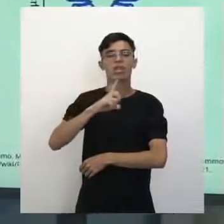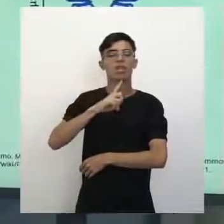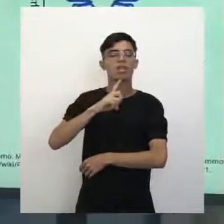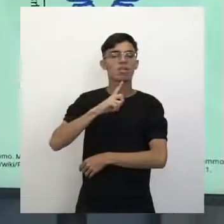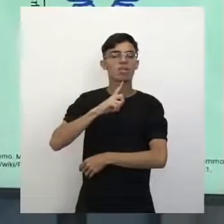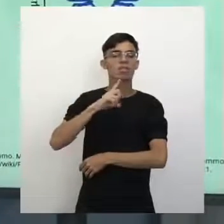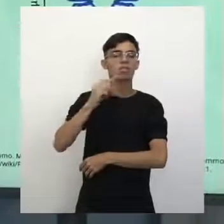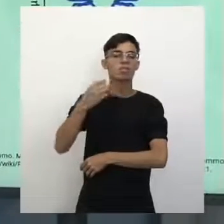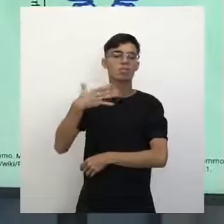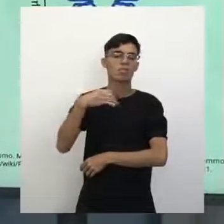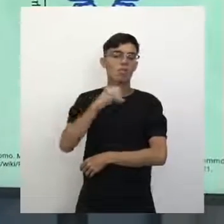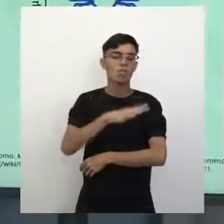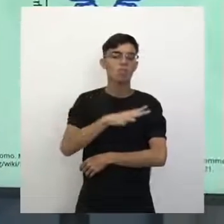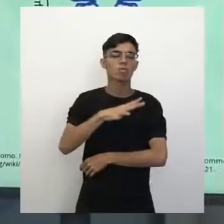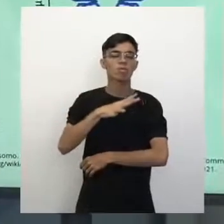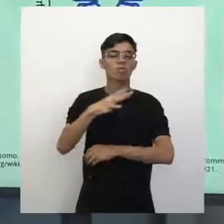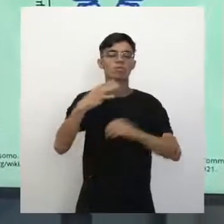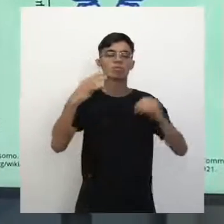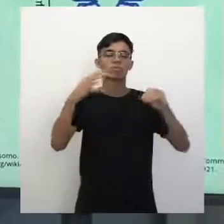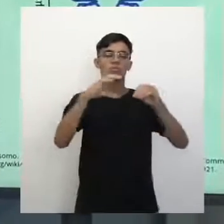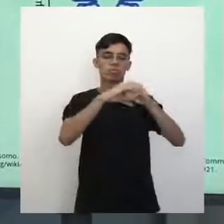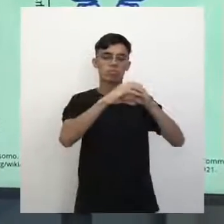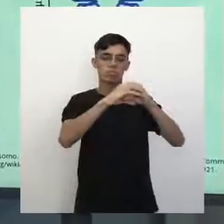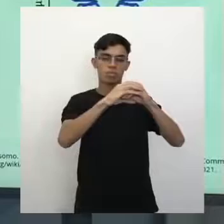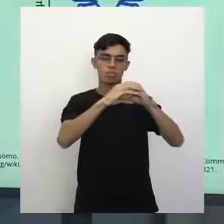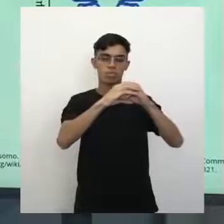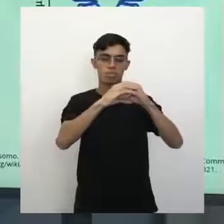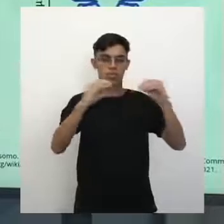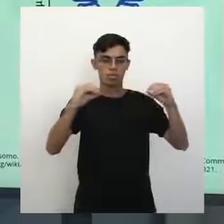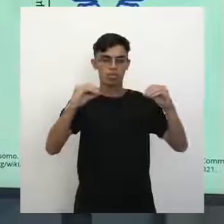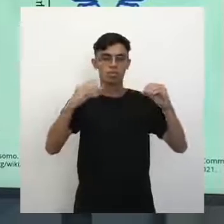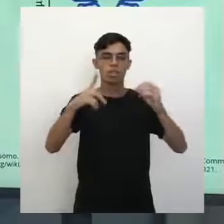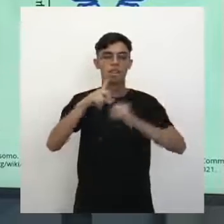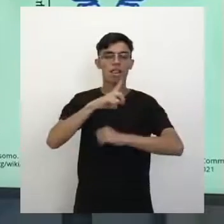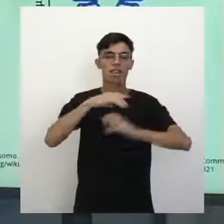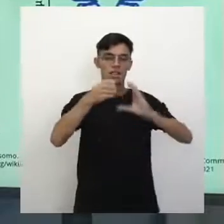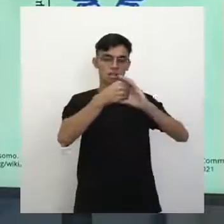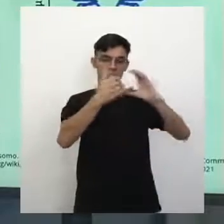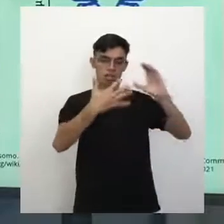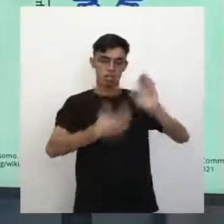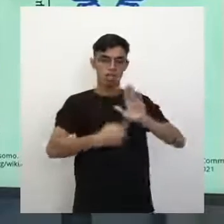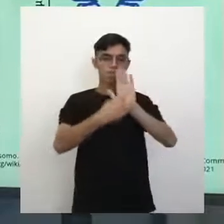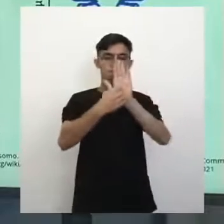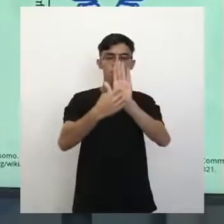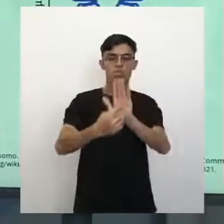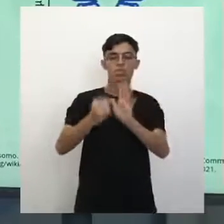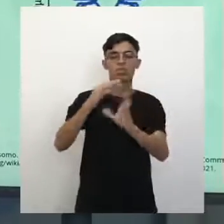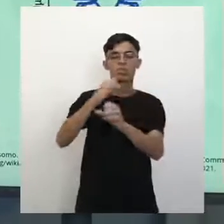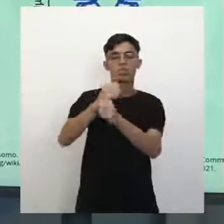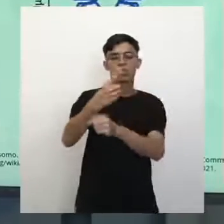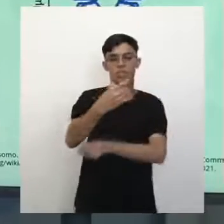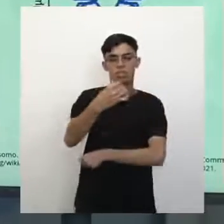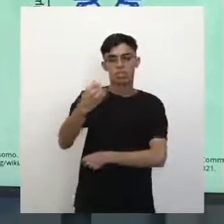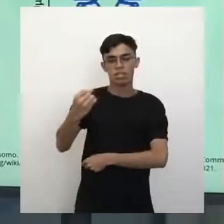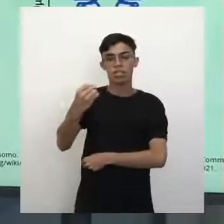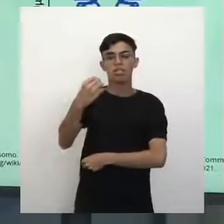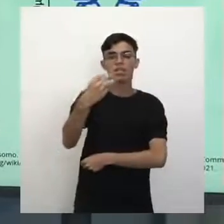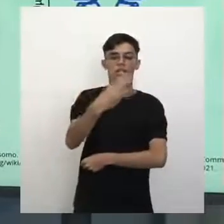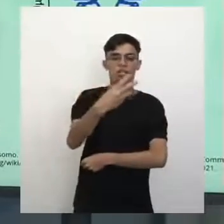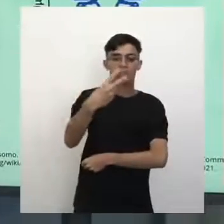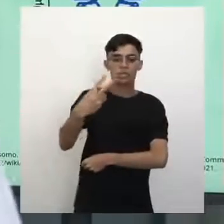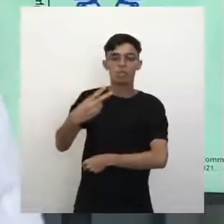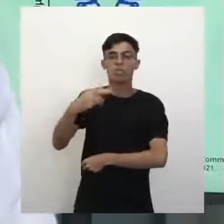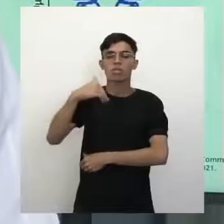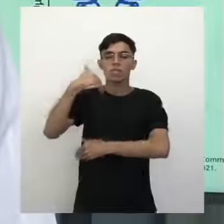forma duas, de duas forma quatro, de quatro forma 8, e aí as características vão aparecendo. De 8 forma 16, 16, 32, e